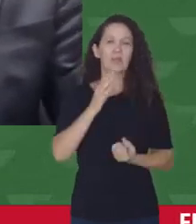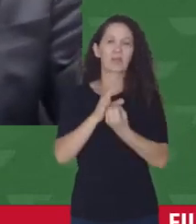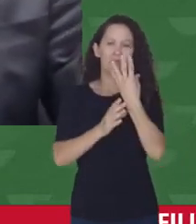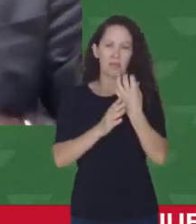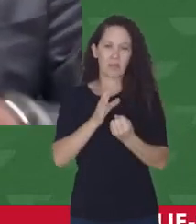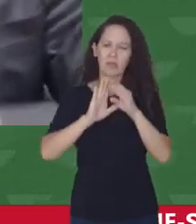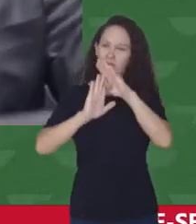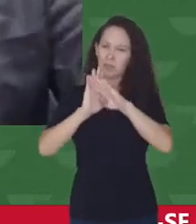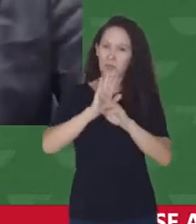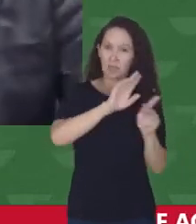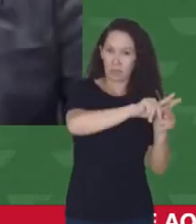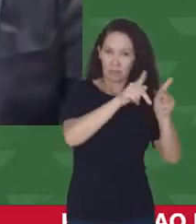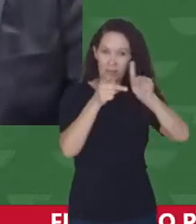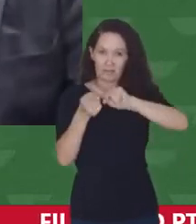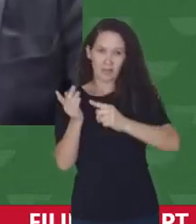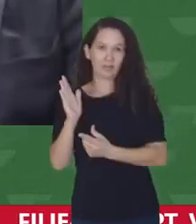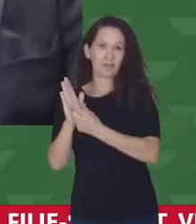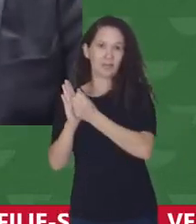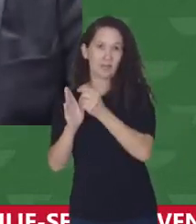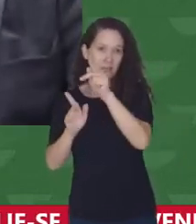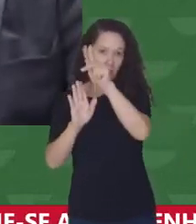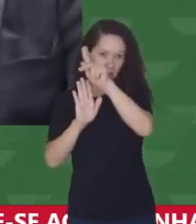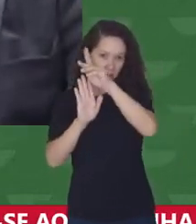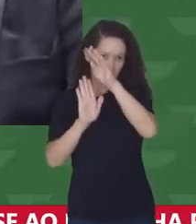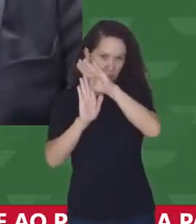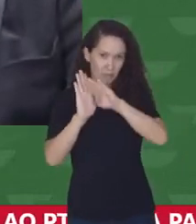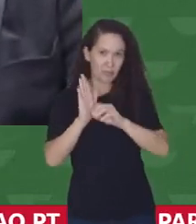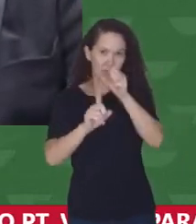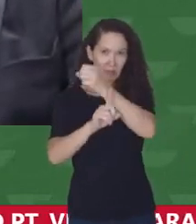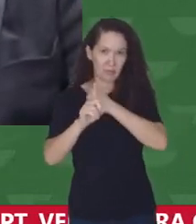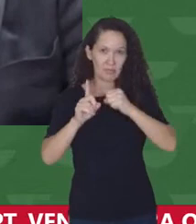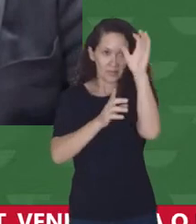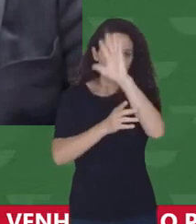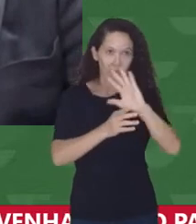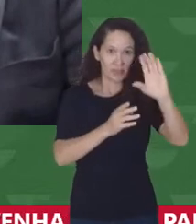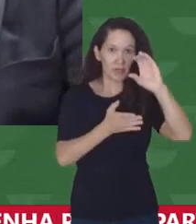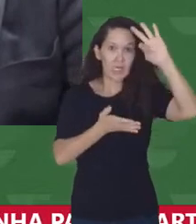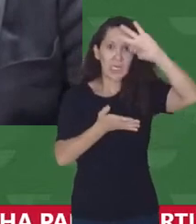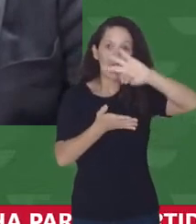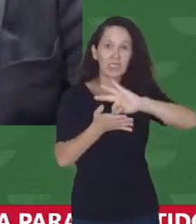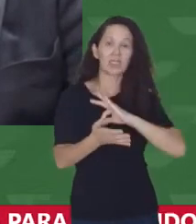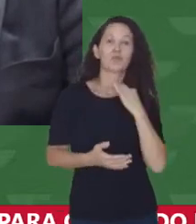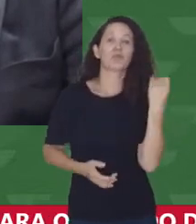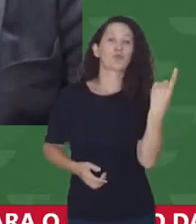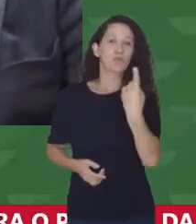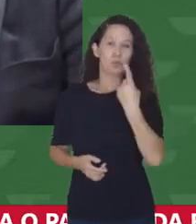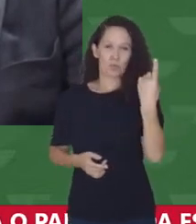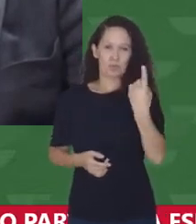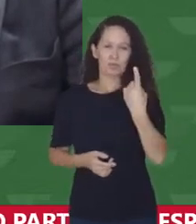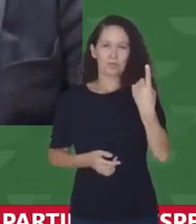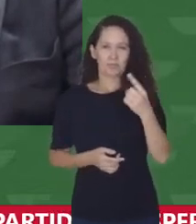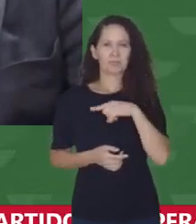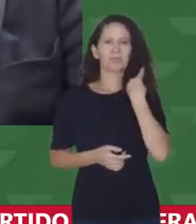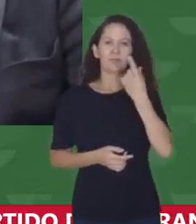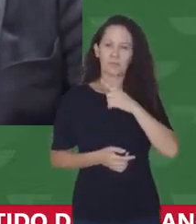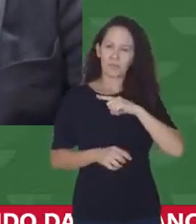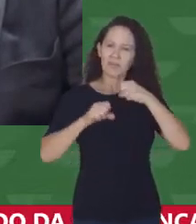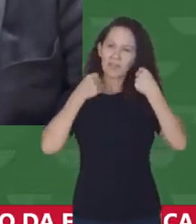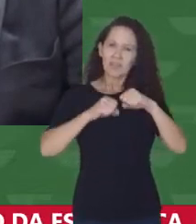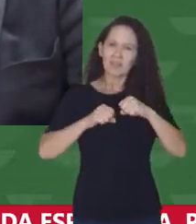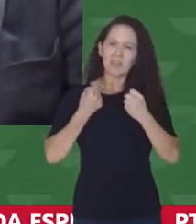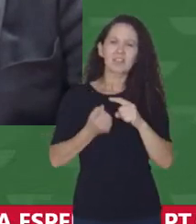para os programas de transferência de renda e para os programas sociais em gerais, que é o chamado cadastro único, né? Então, nós teremos que